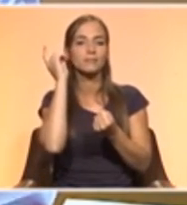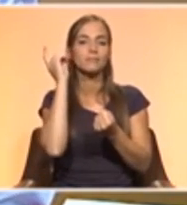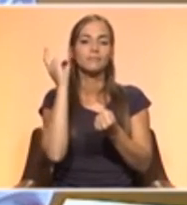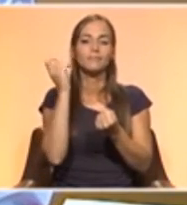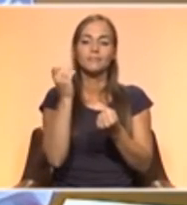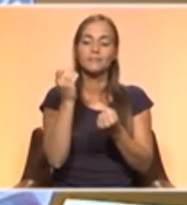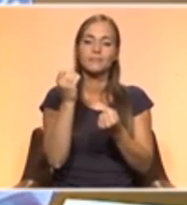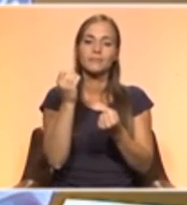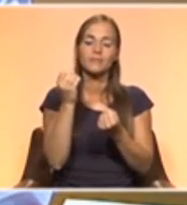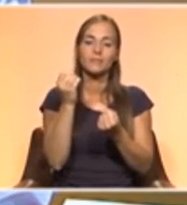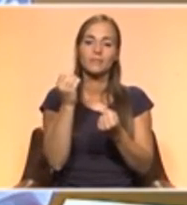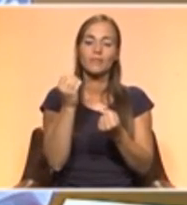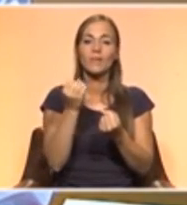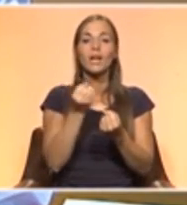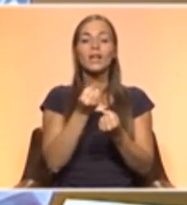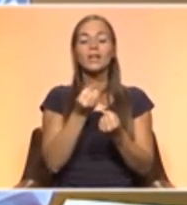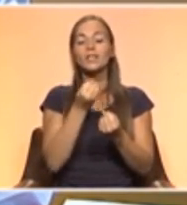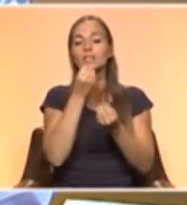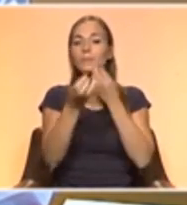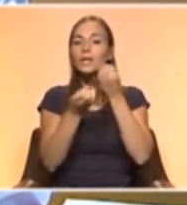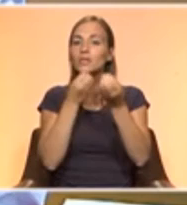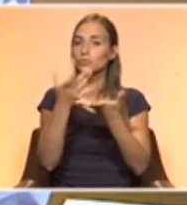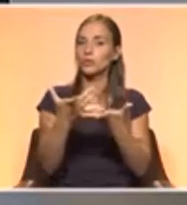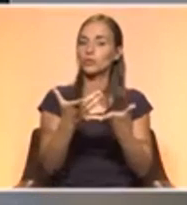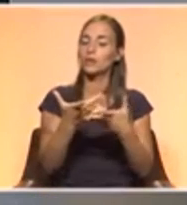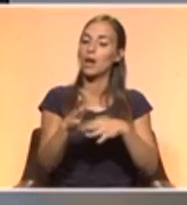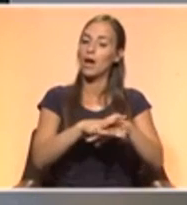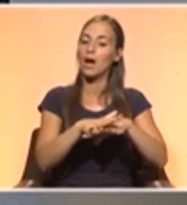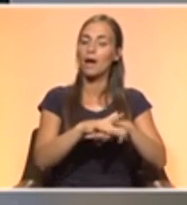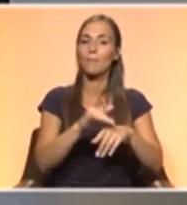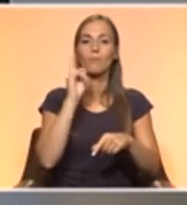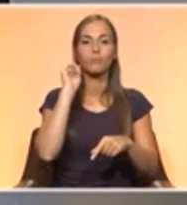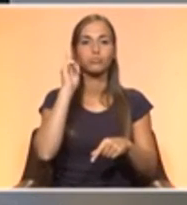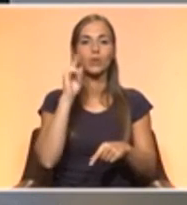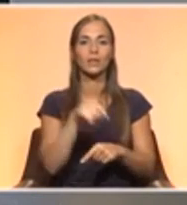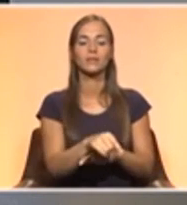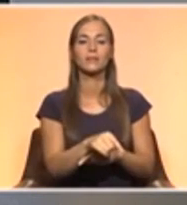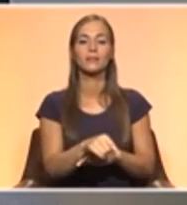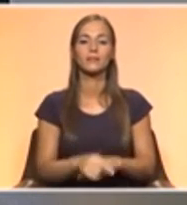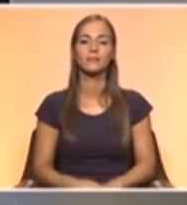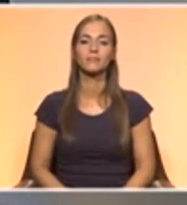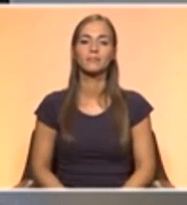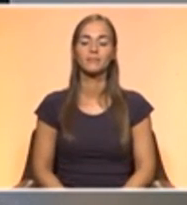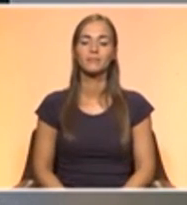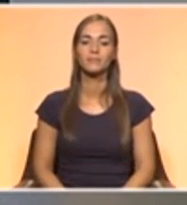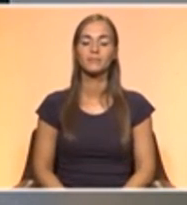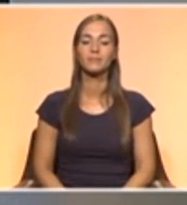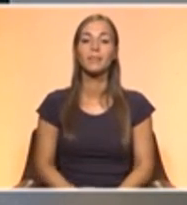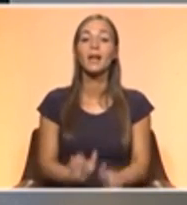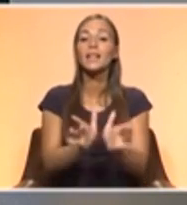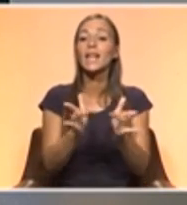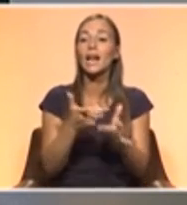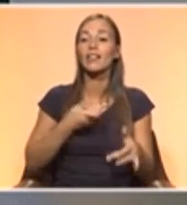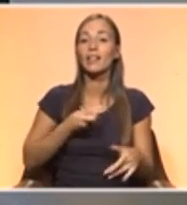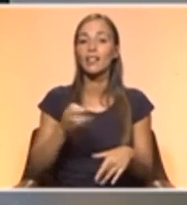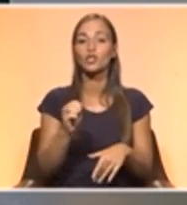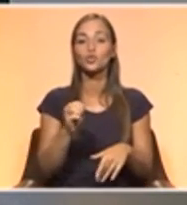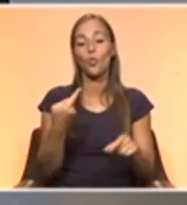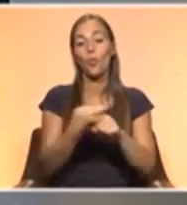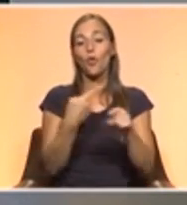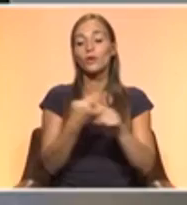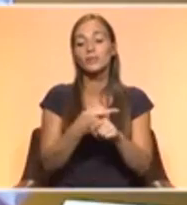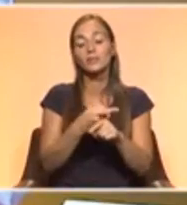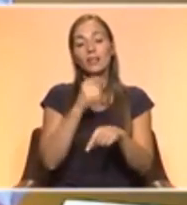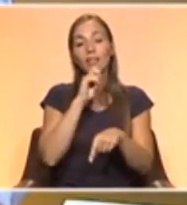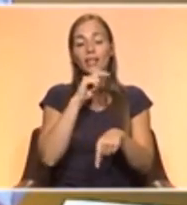aplicações aplicações é é um mundo incrível exatamente também muito muito importante estão associada sobretudo a uma a internet das coisas e pronto levará ainda o